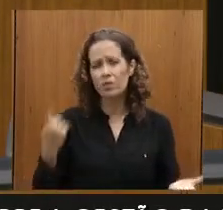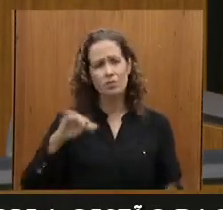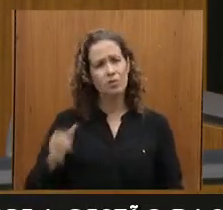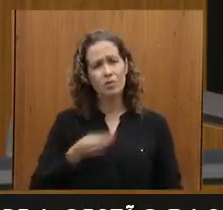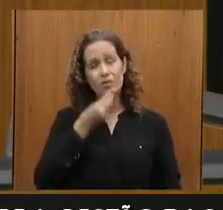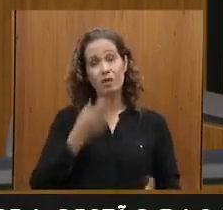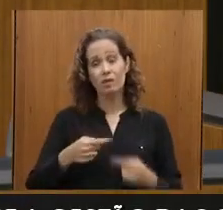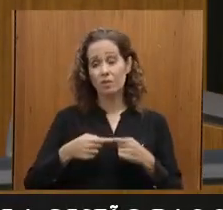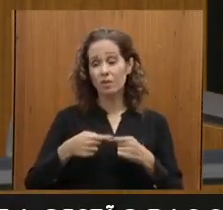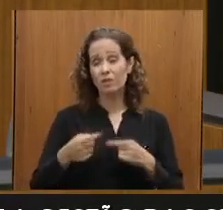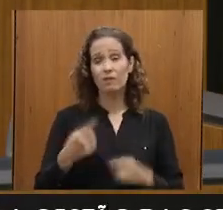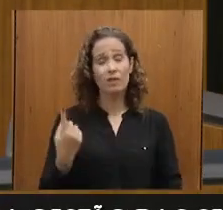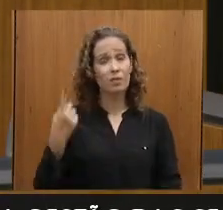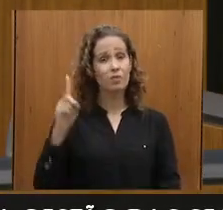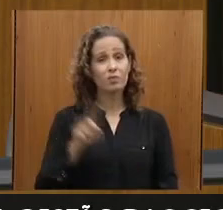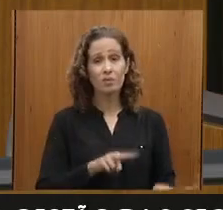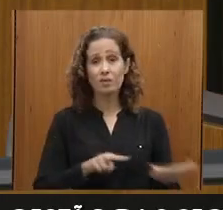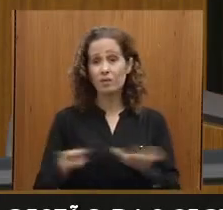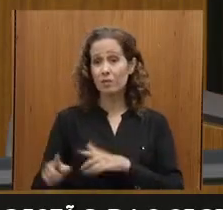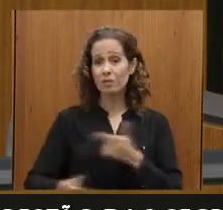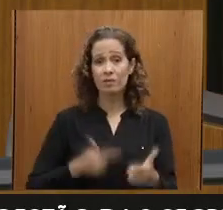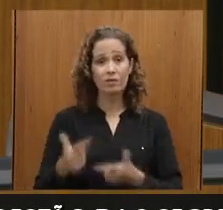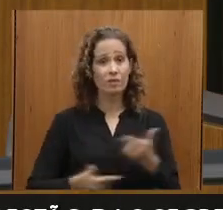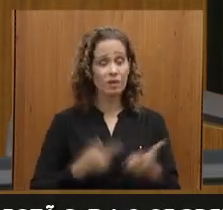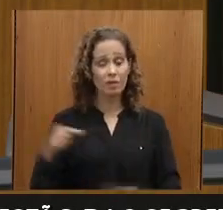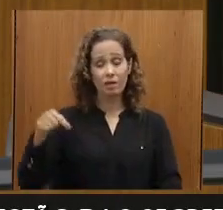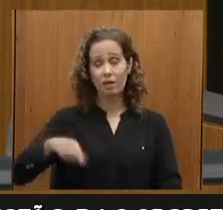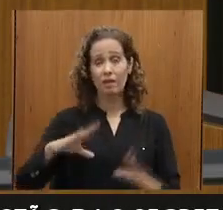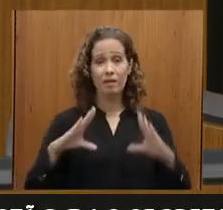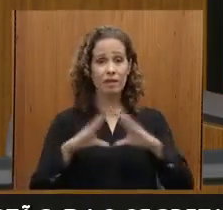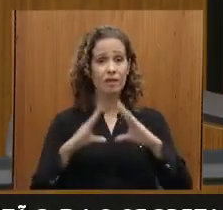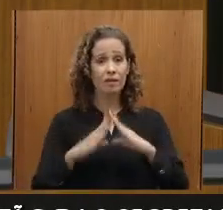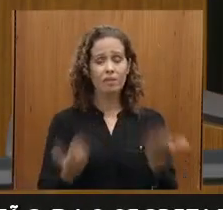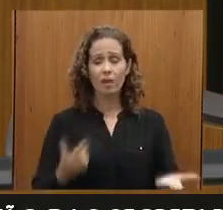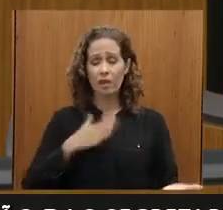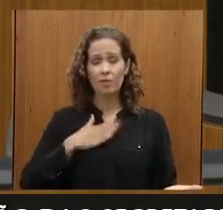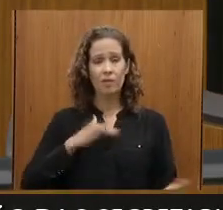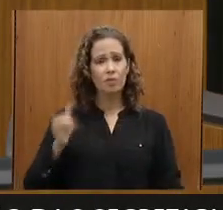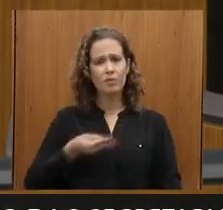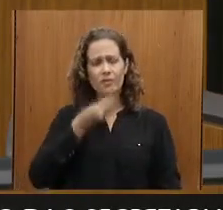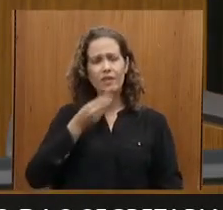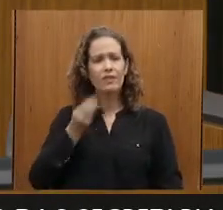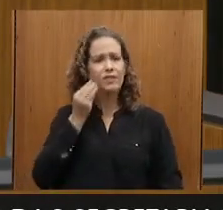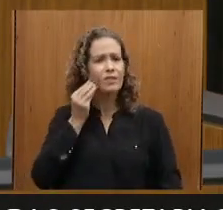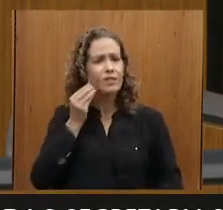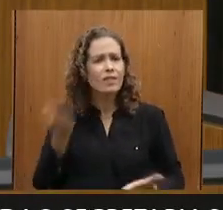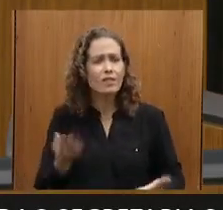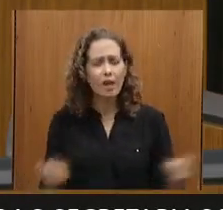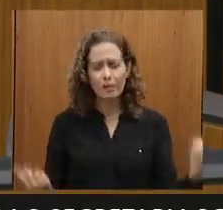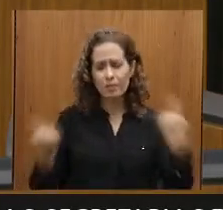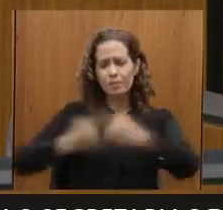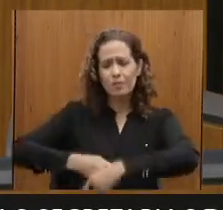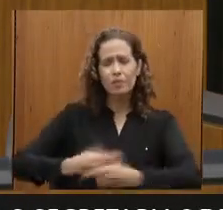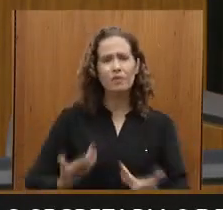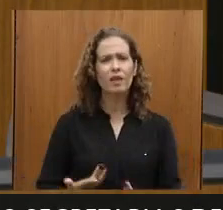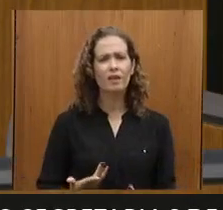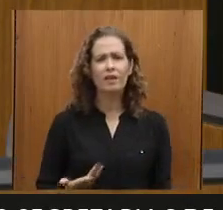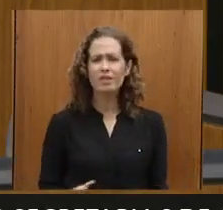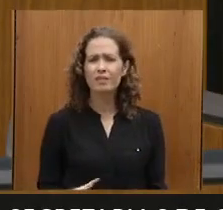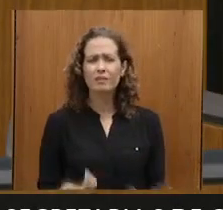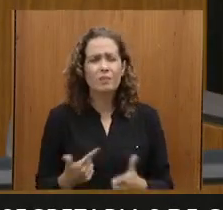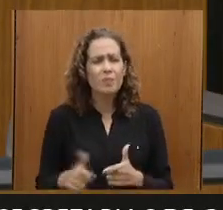Semana que vem é a nossa última semana de trabalho aqui na Assembleia, qual é a minha chance de tentar reverter uma situação cruel,